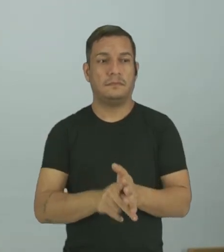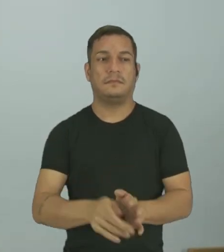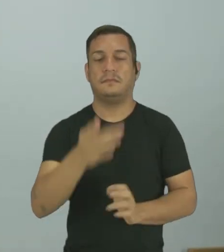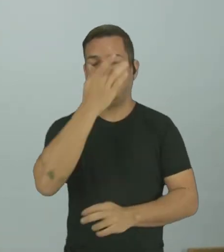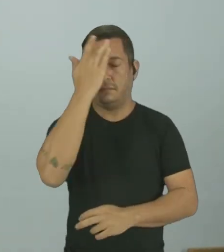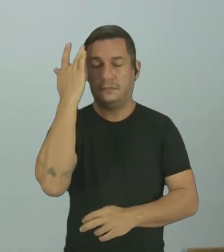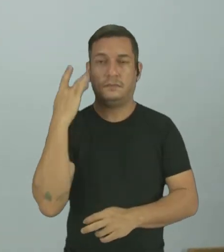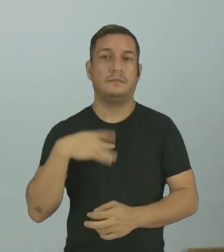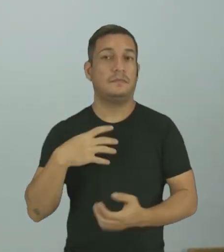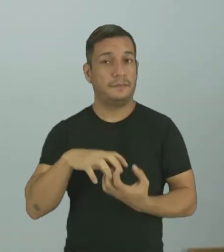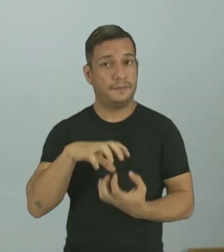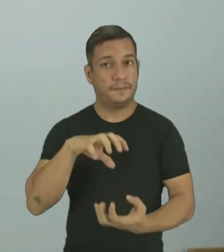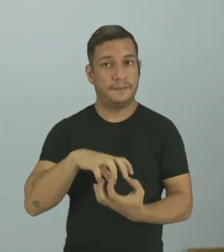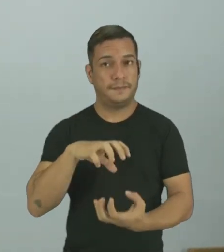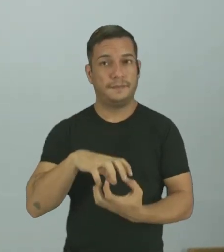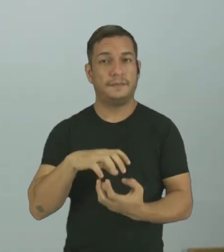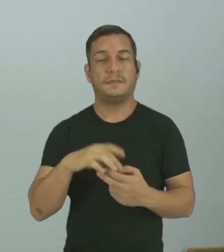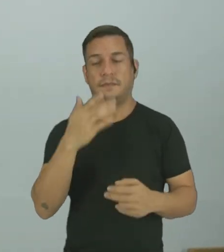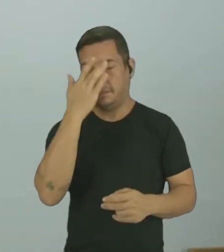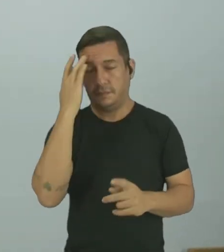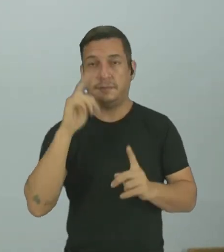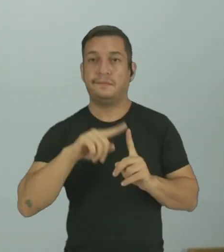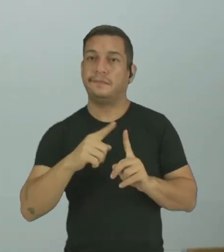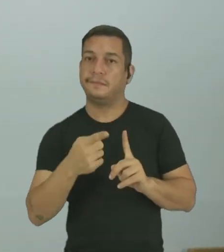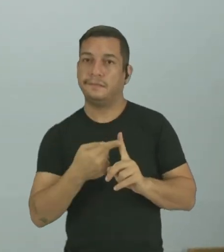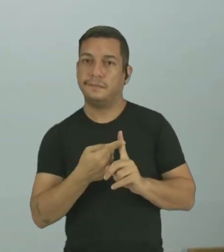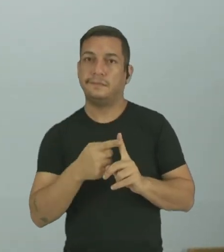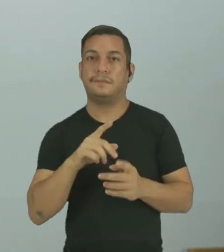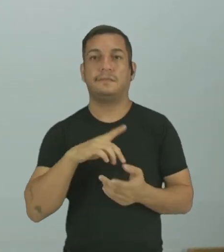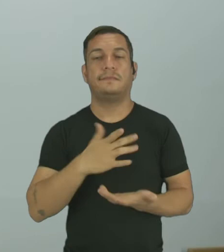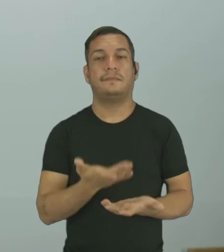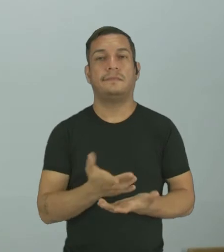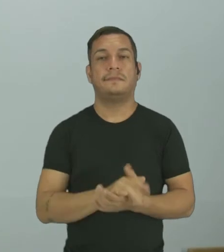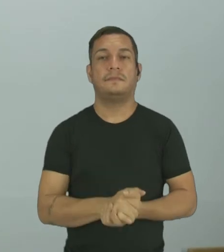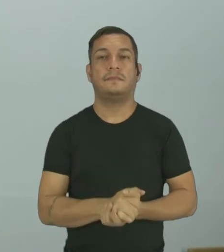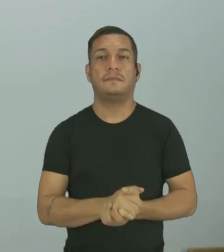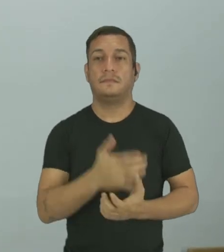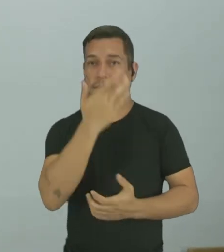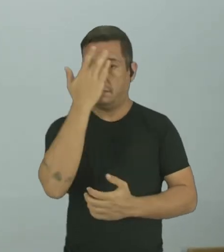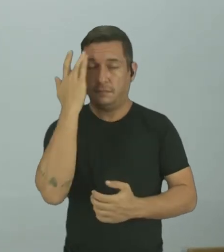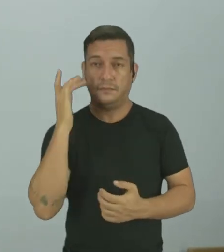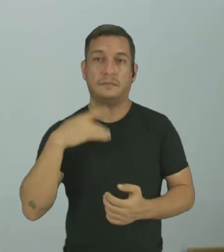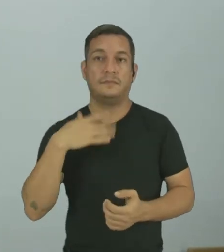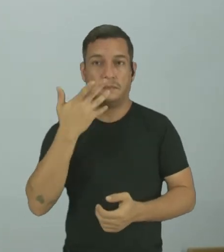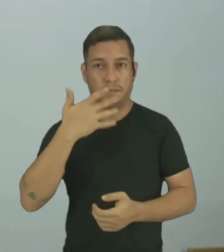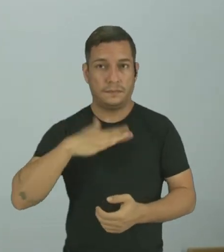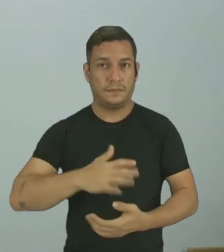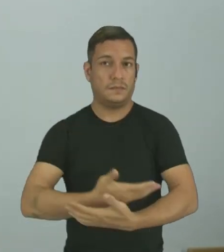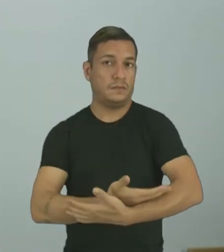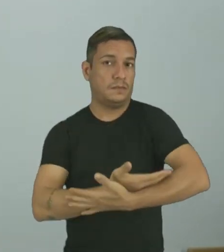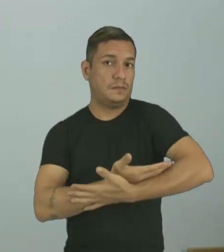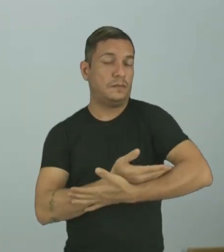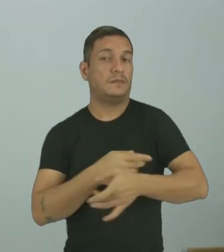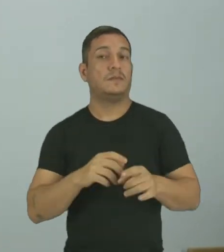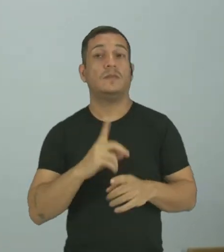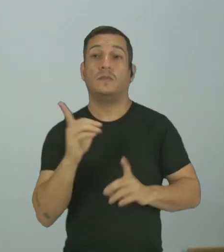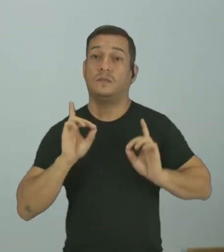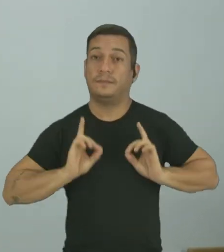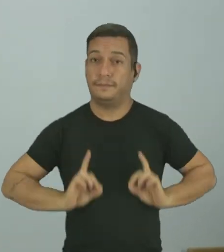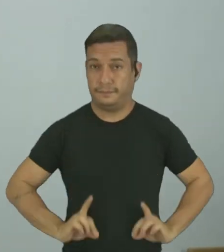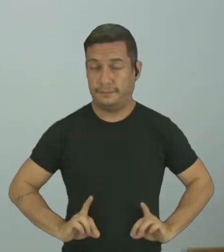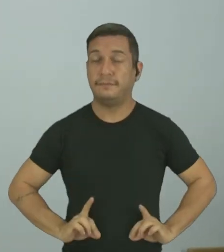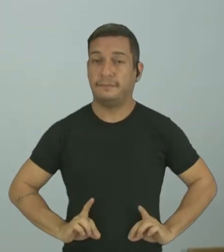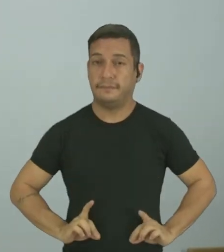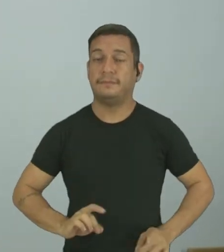com mais idade, aos gestantes, a idosos, a pessoas com crianças de colo ou deficientes.